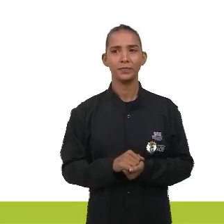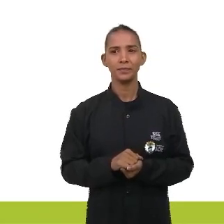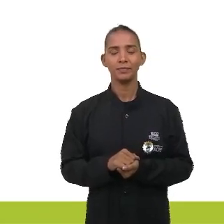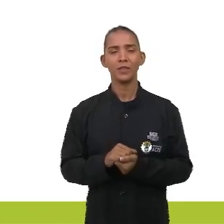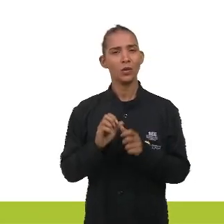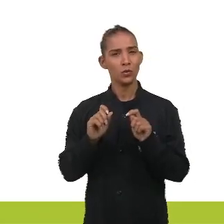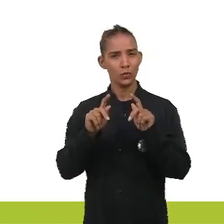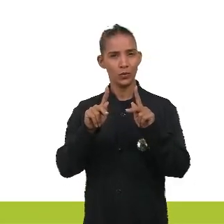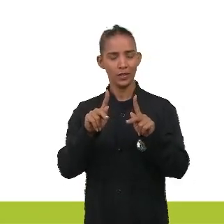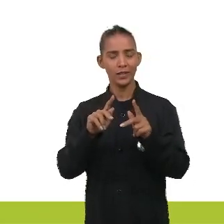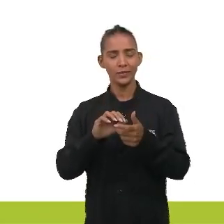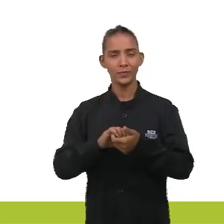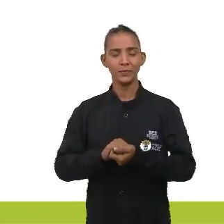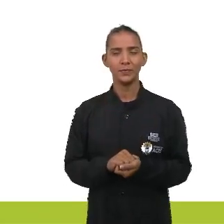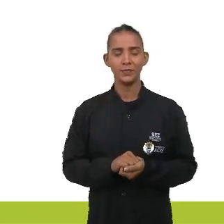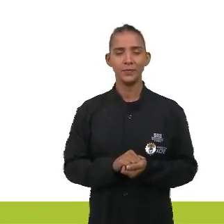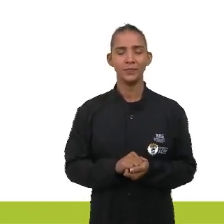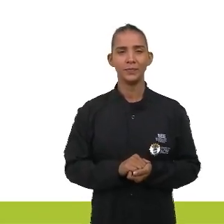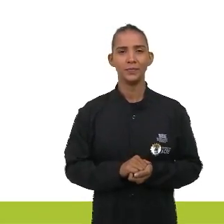Ok. Agora,